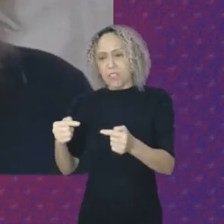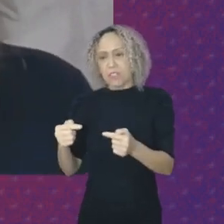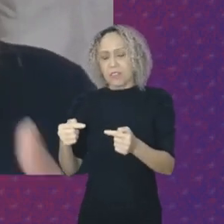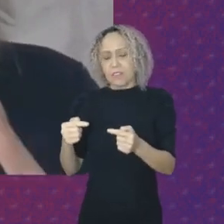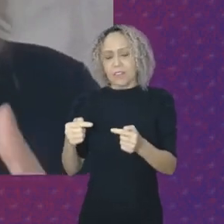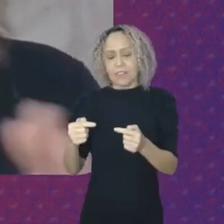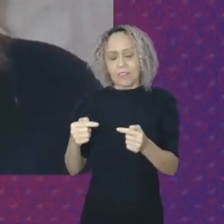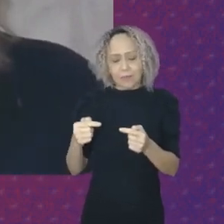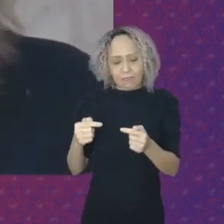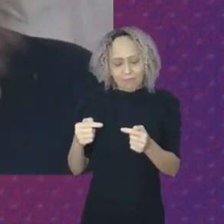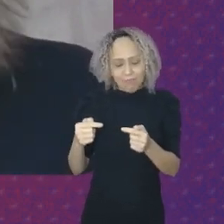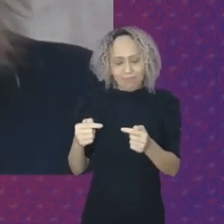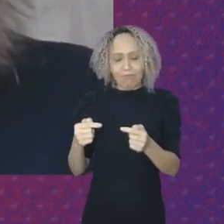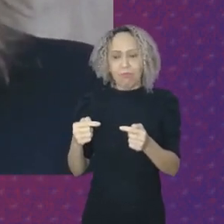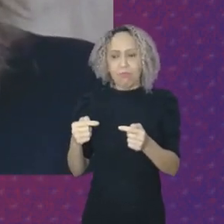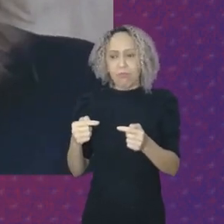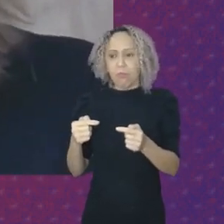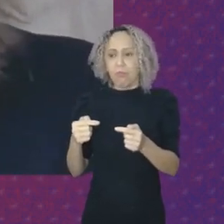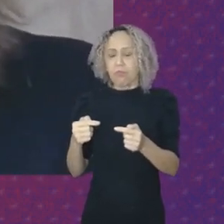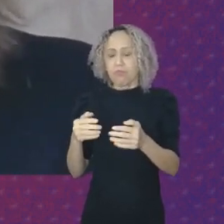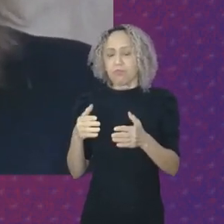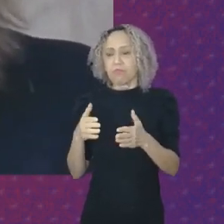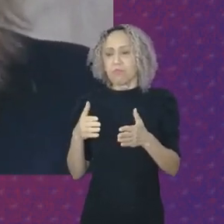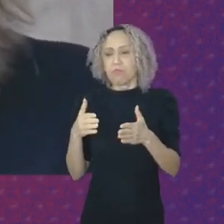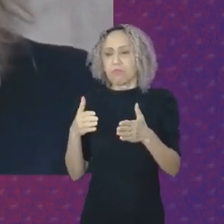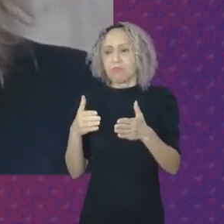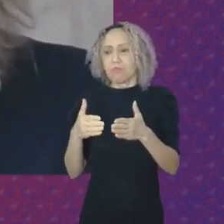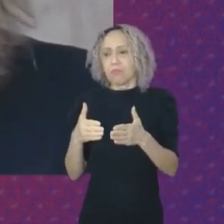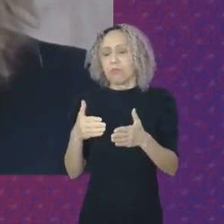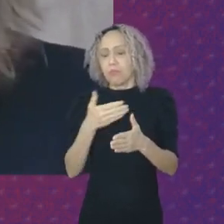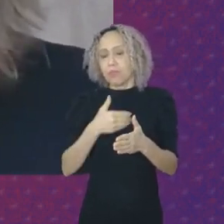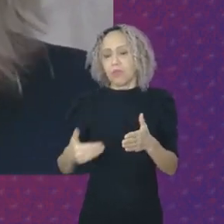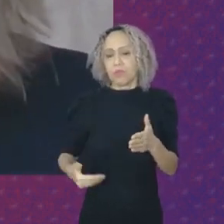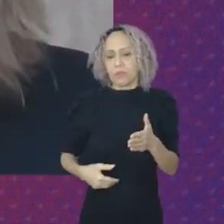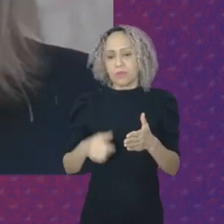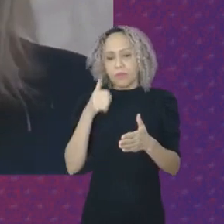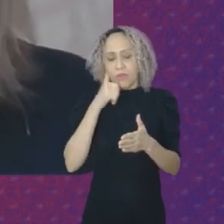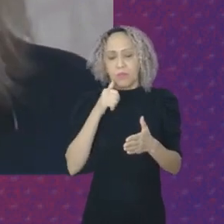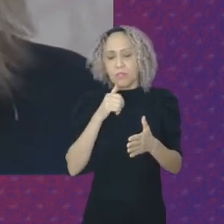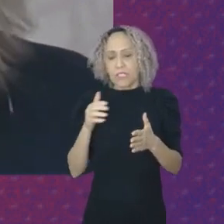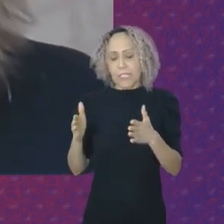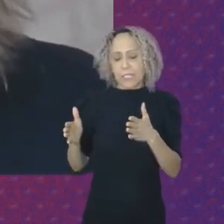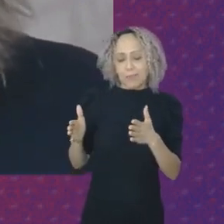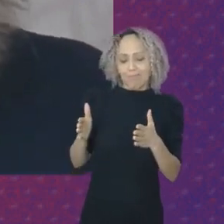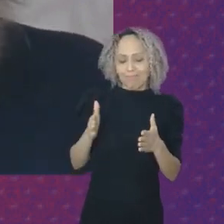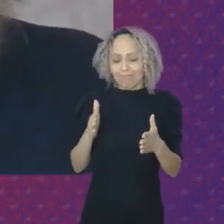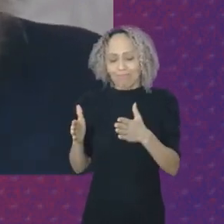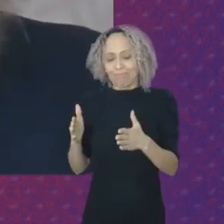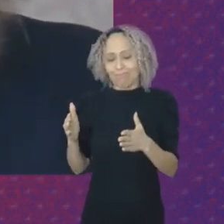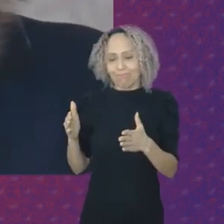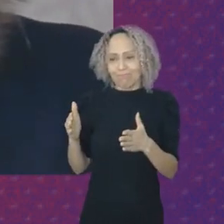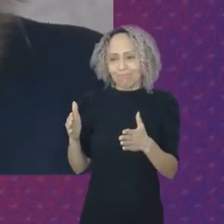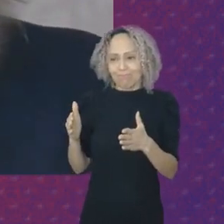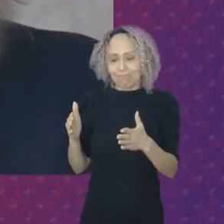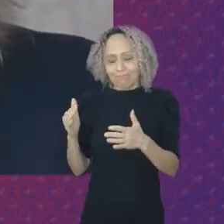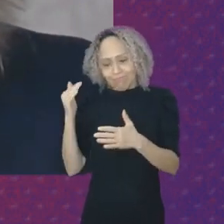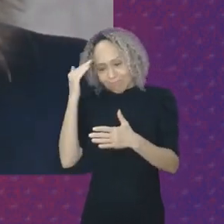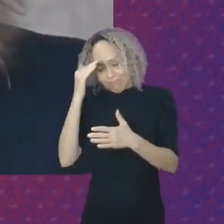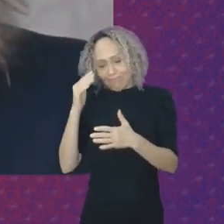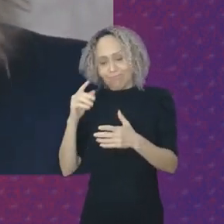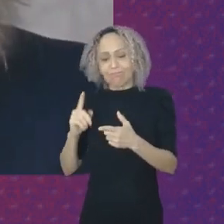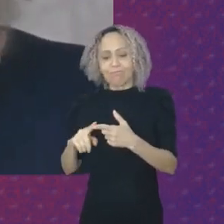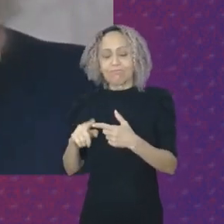os anos 80, naquele momento pré-constituinte, até a atualidade.